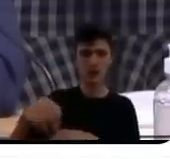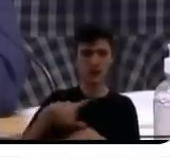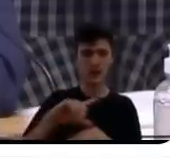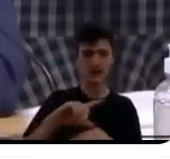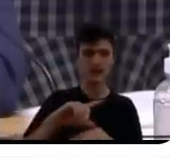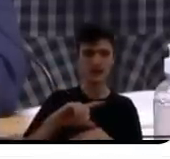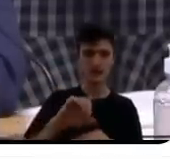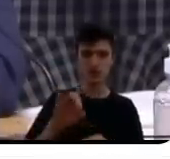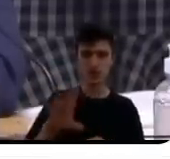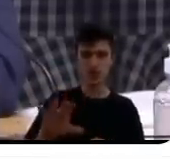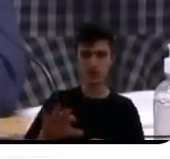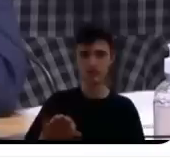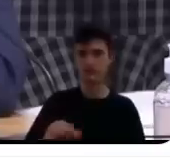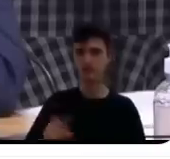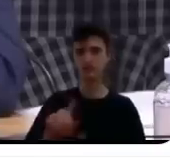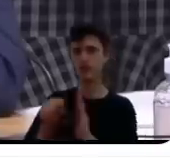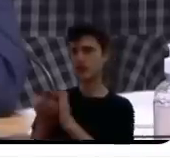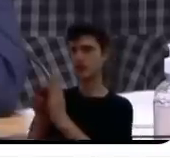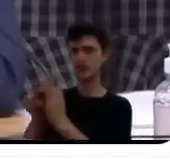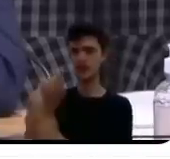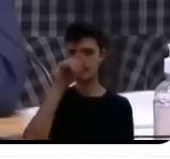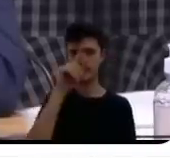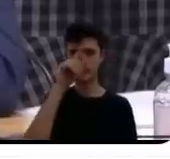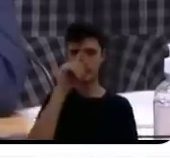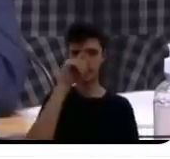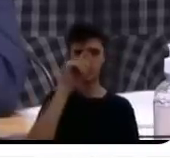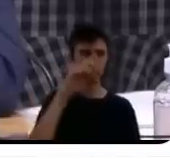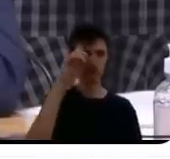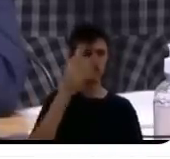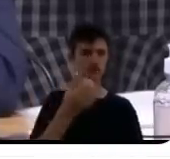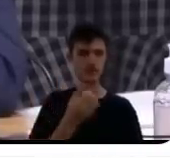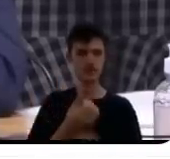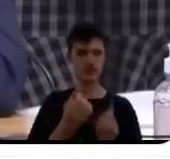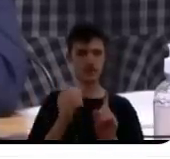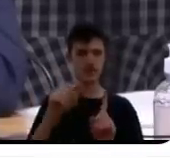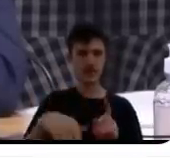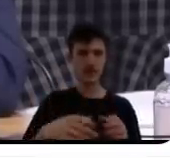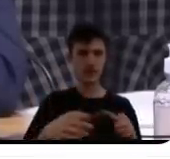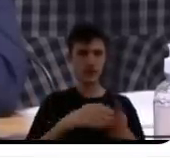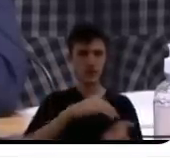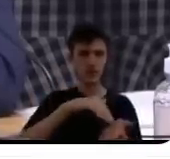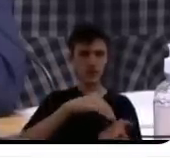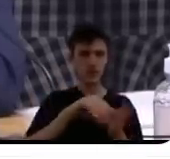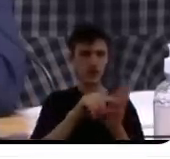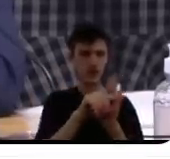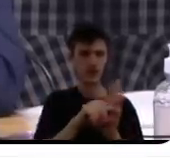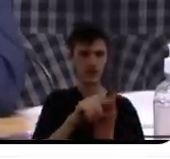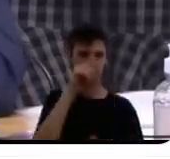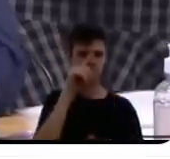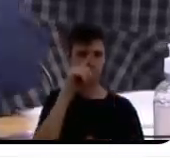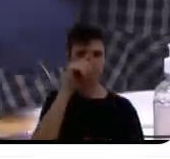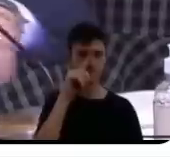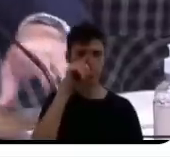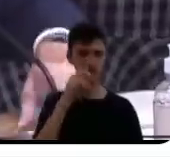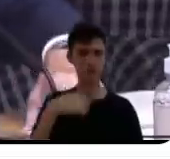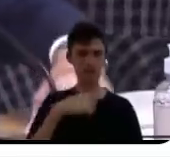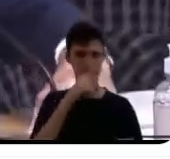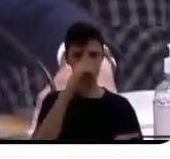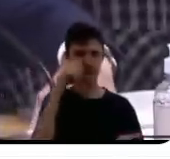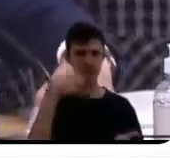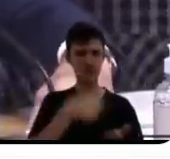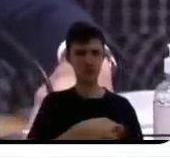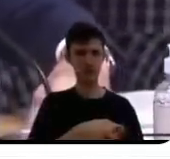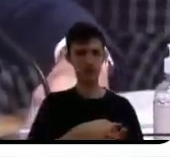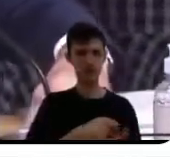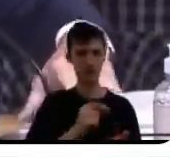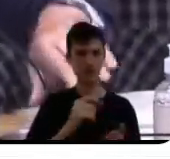ela foi feita pela Coordenador Geral de análise de risco e foi na realidade estabelecido um padrão